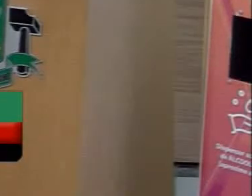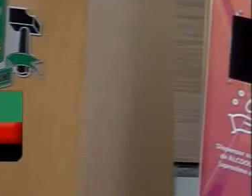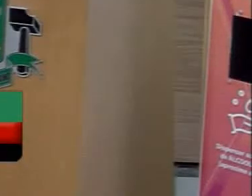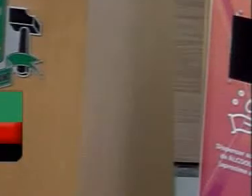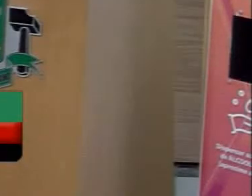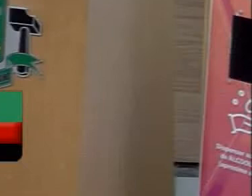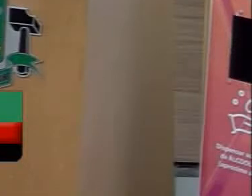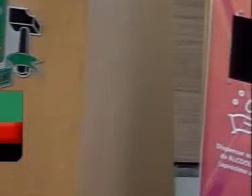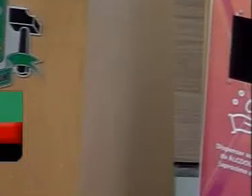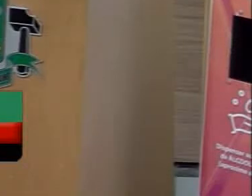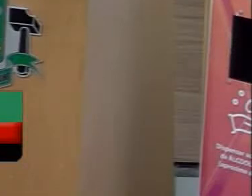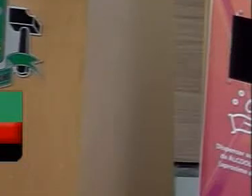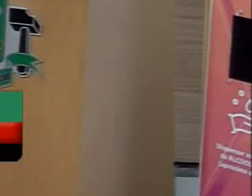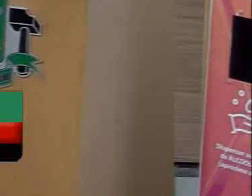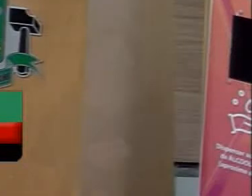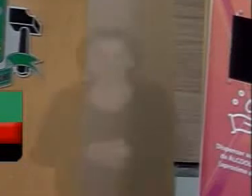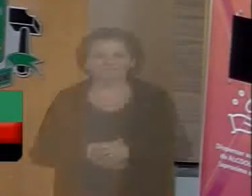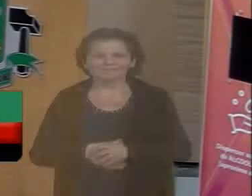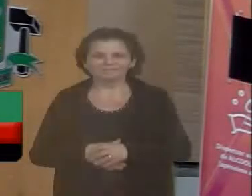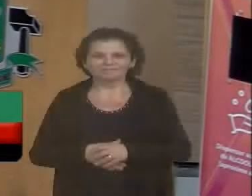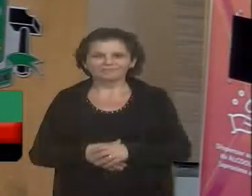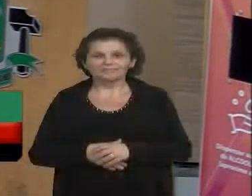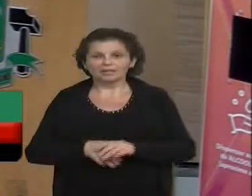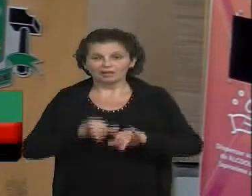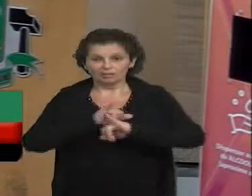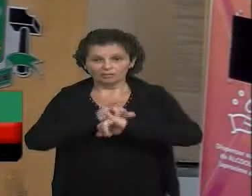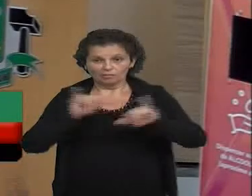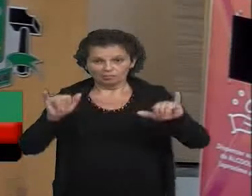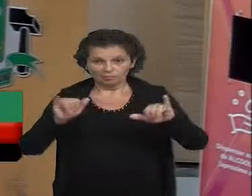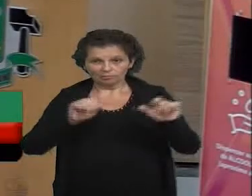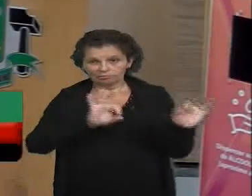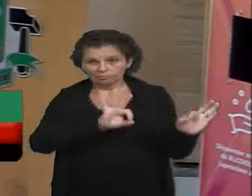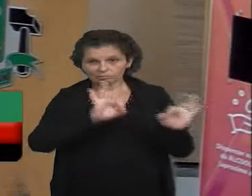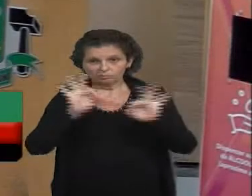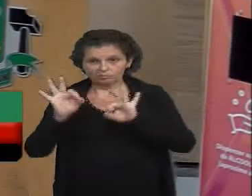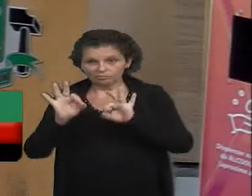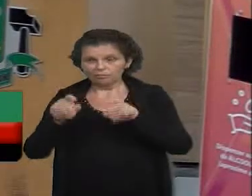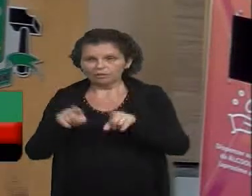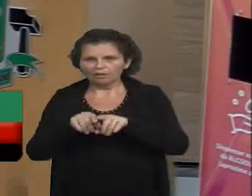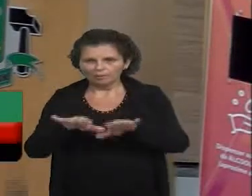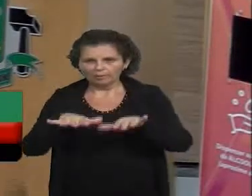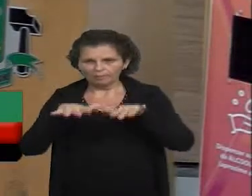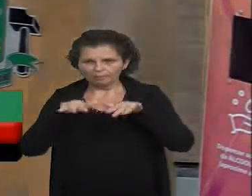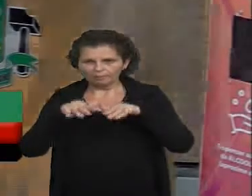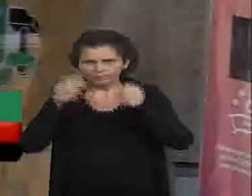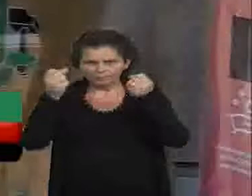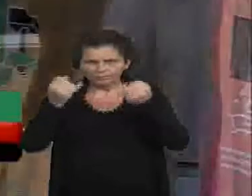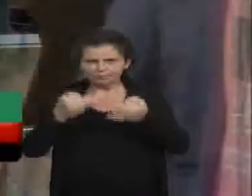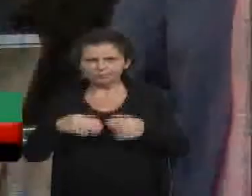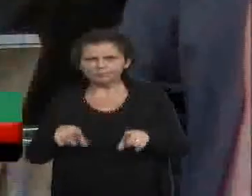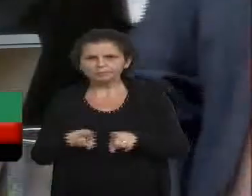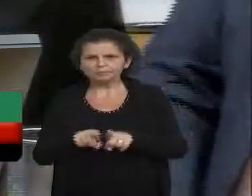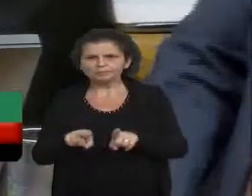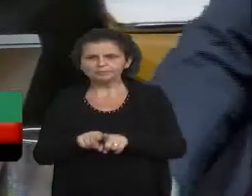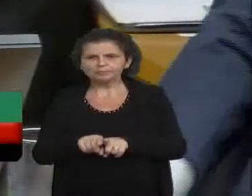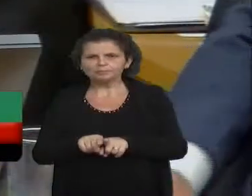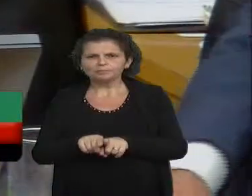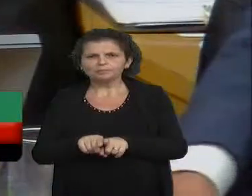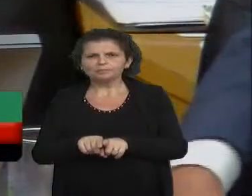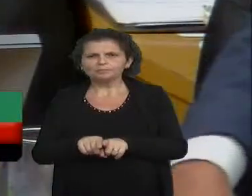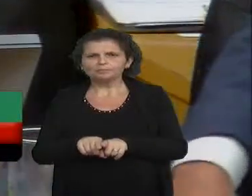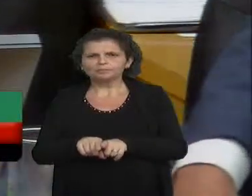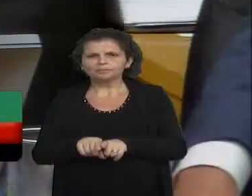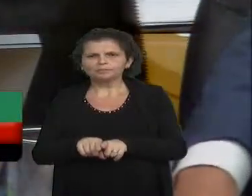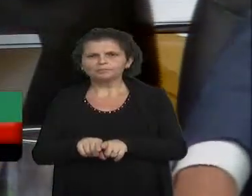Informando também a quem está nos assistindo, quem está aqui no plenário, também explicamos aí